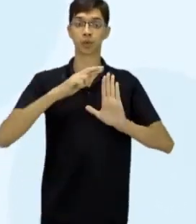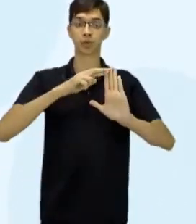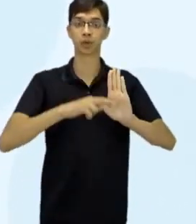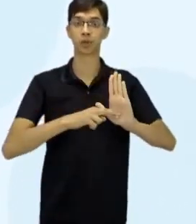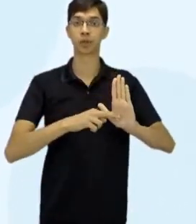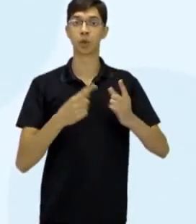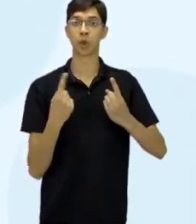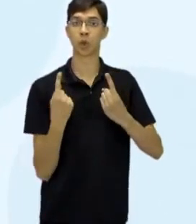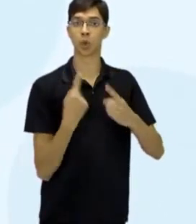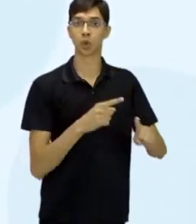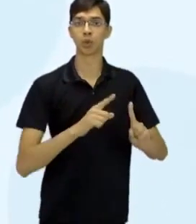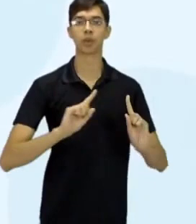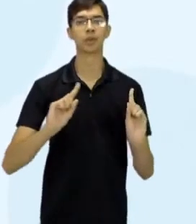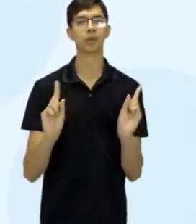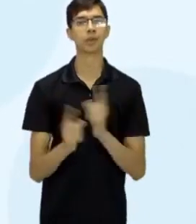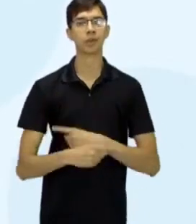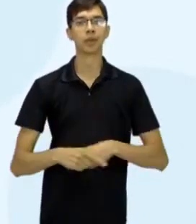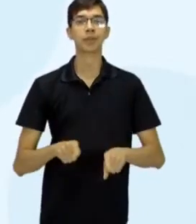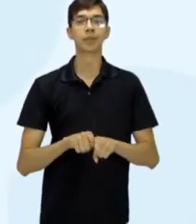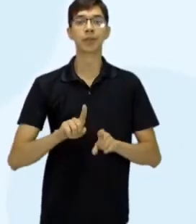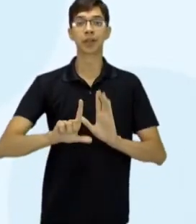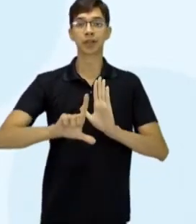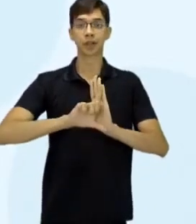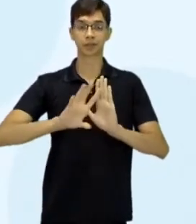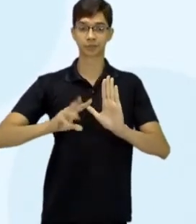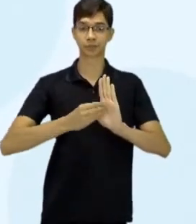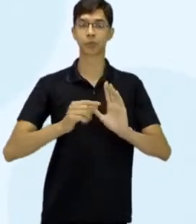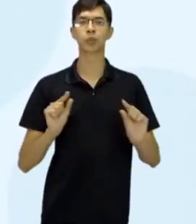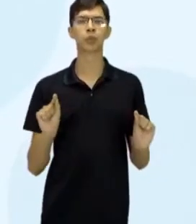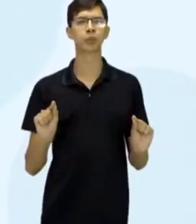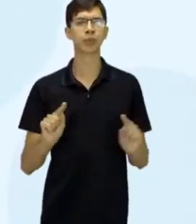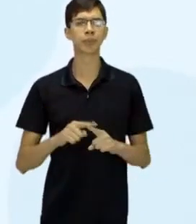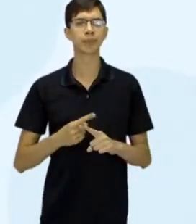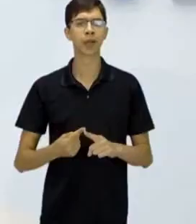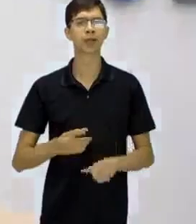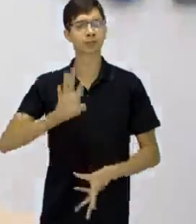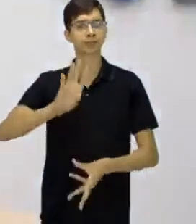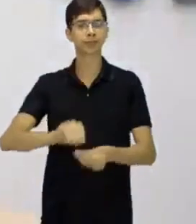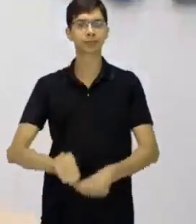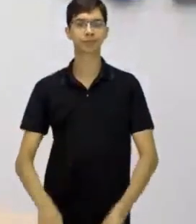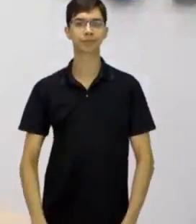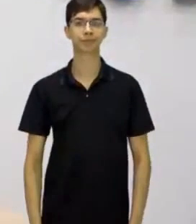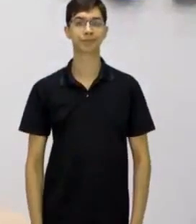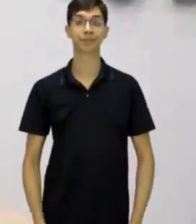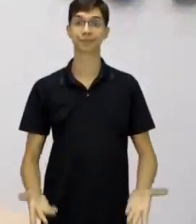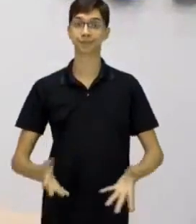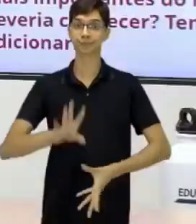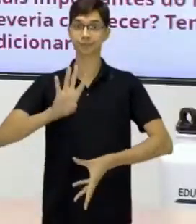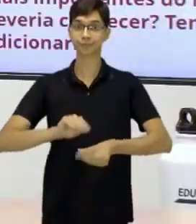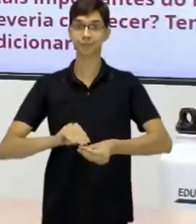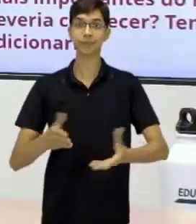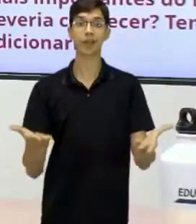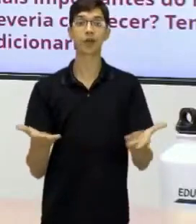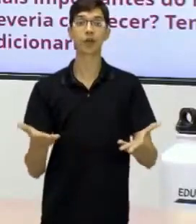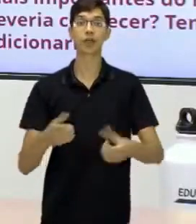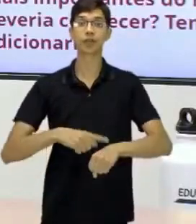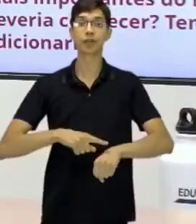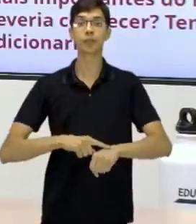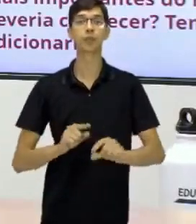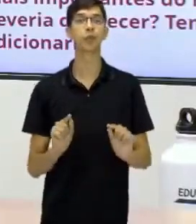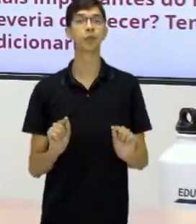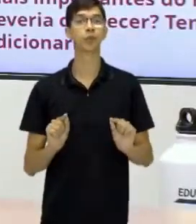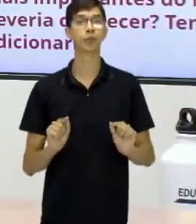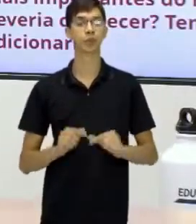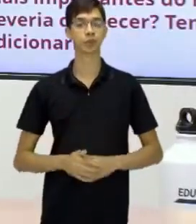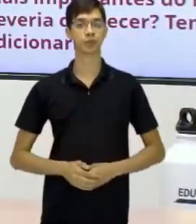você adicionaria a essa legislação? É isso. É isso? É isso. É isso. Né? E aí a gente vai agora para o momento onde